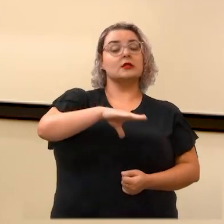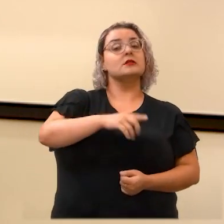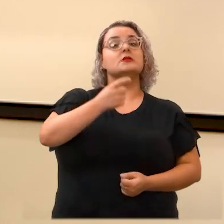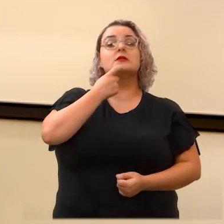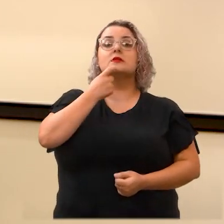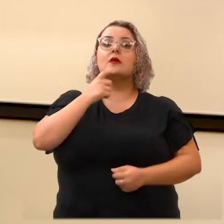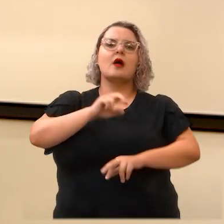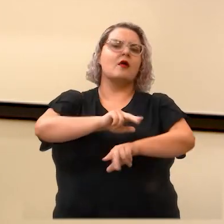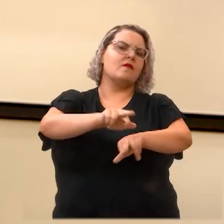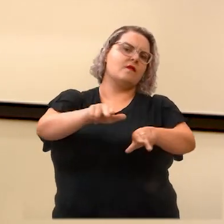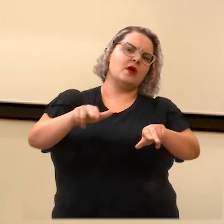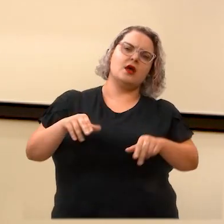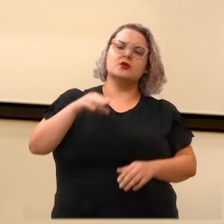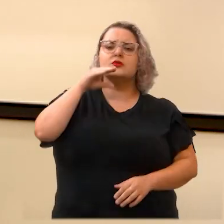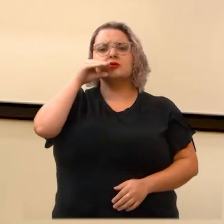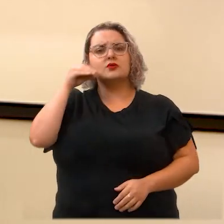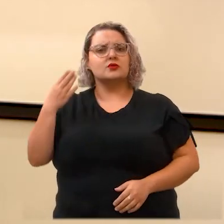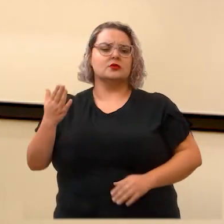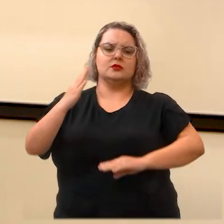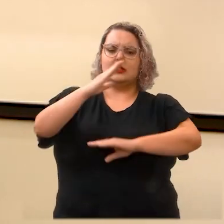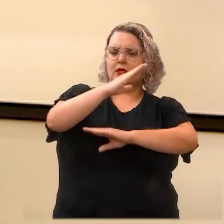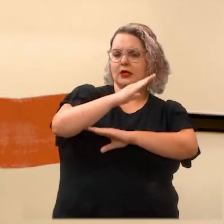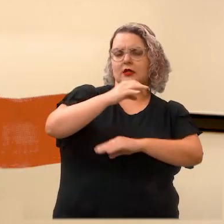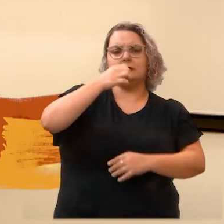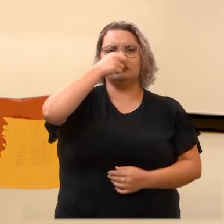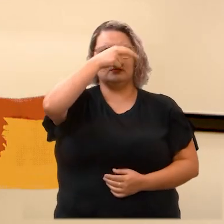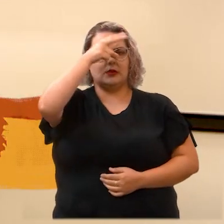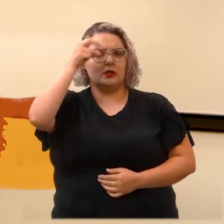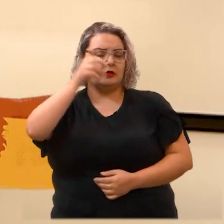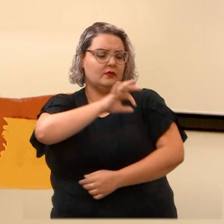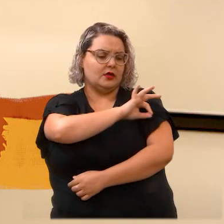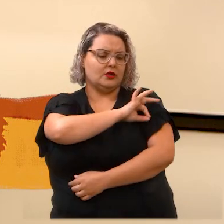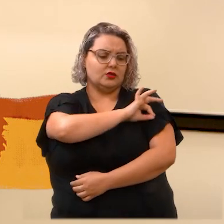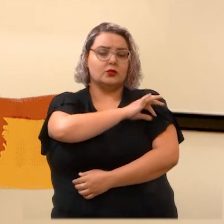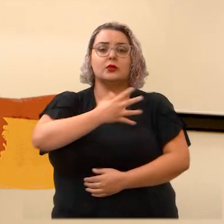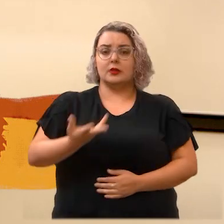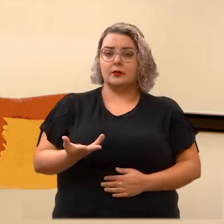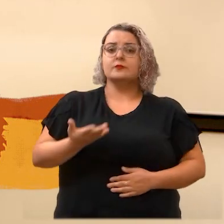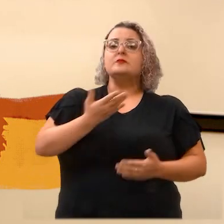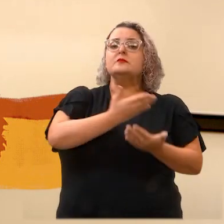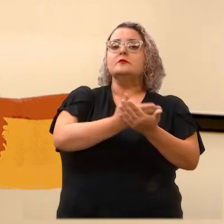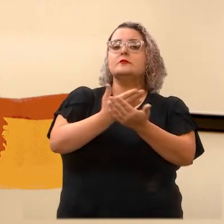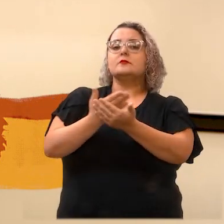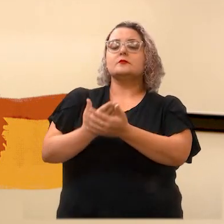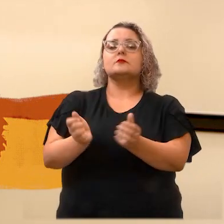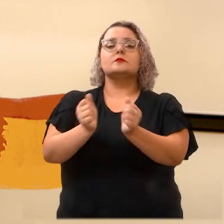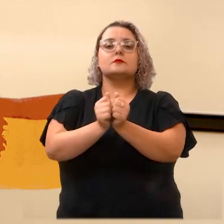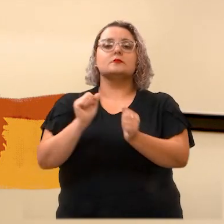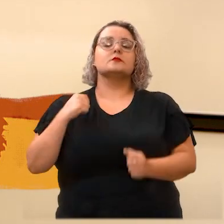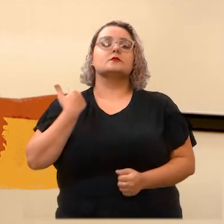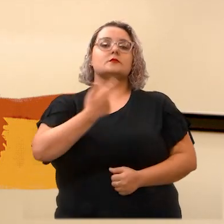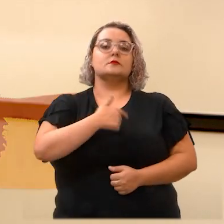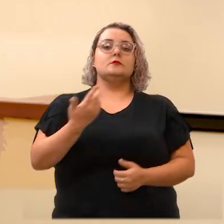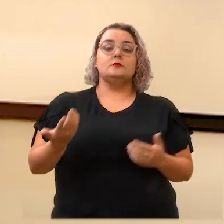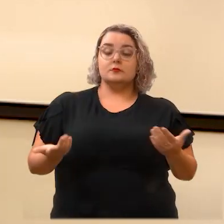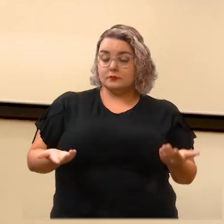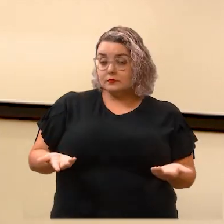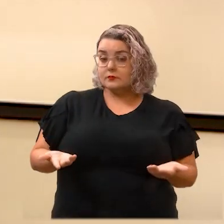muitos servidores públicos tanto na câmara na prefeitura é que estudaram aqui com a gente e